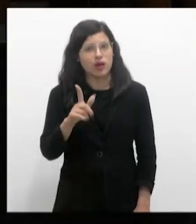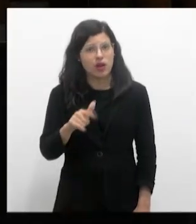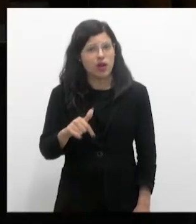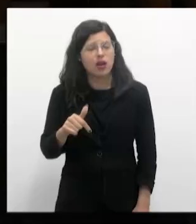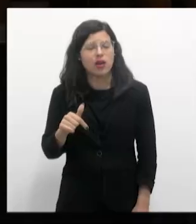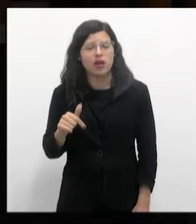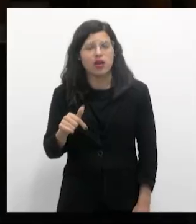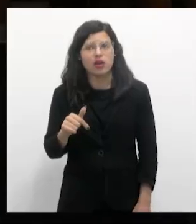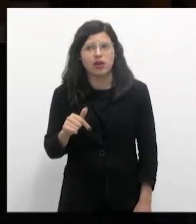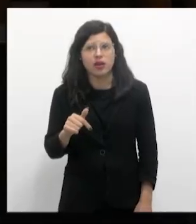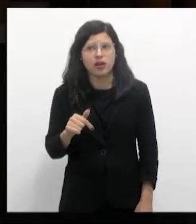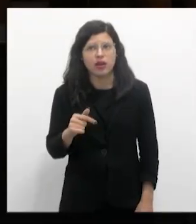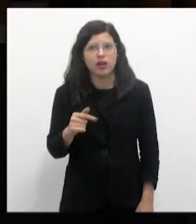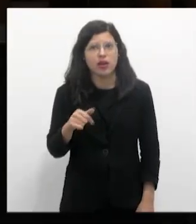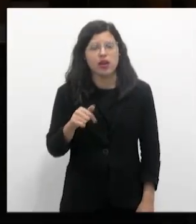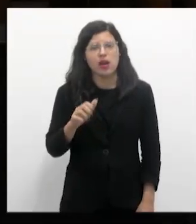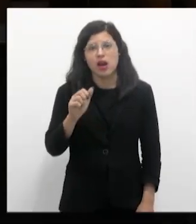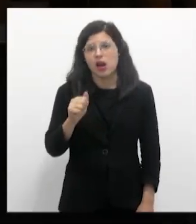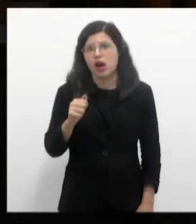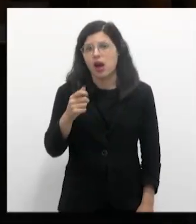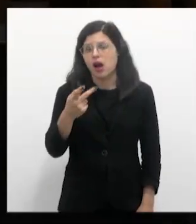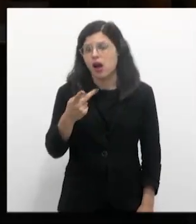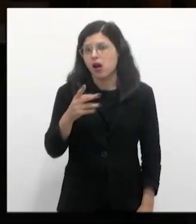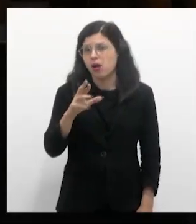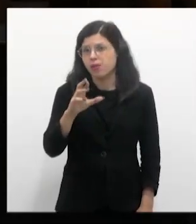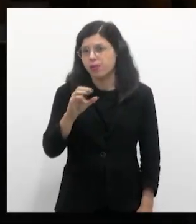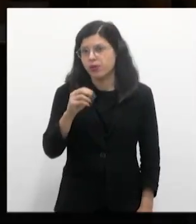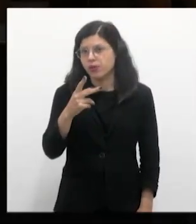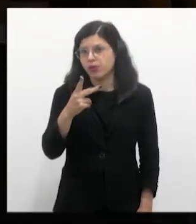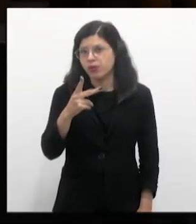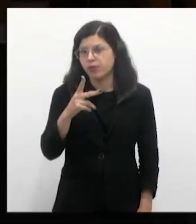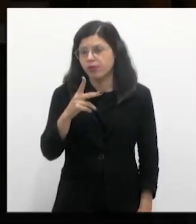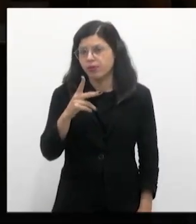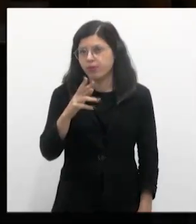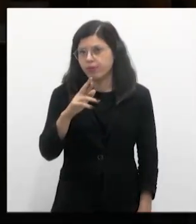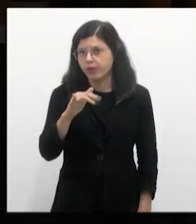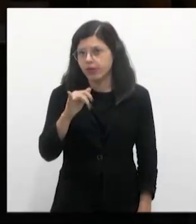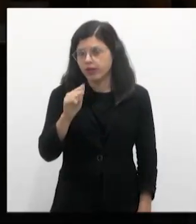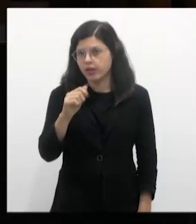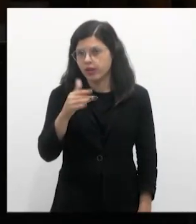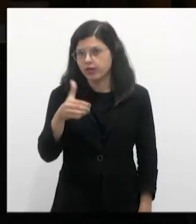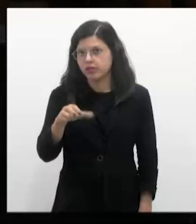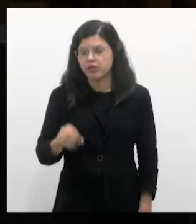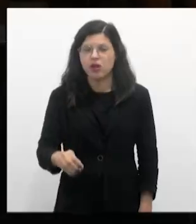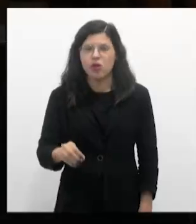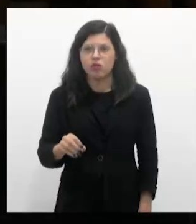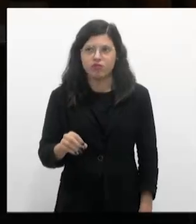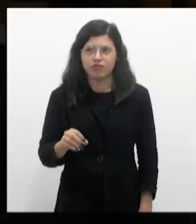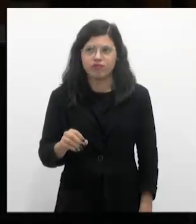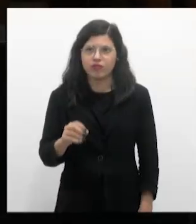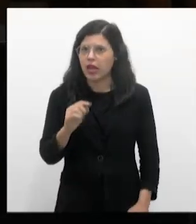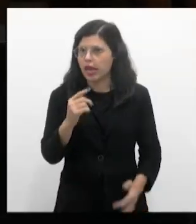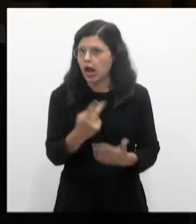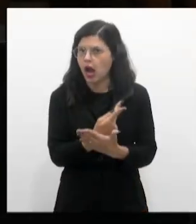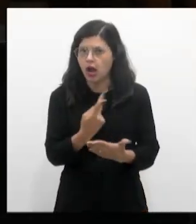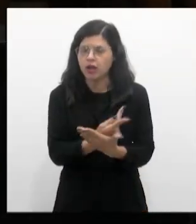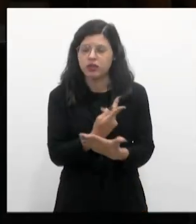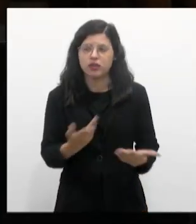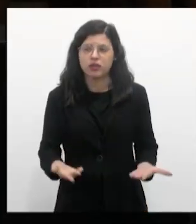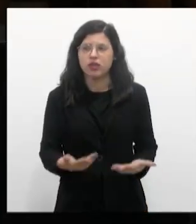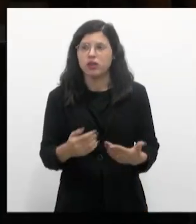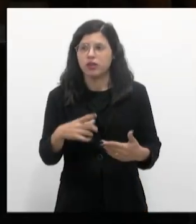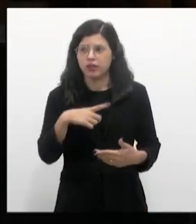apropriação indébita. Isso está acontecendo a rodo, muitas vezes